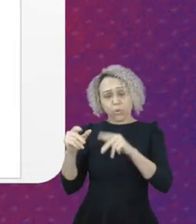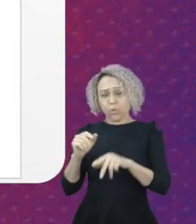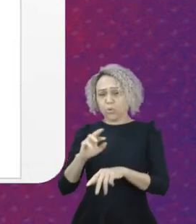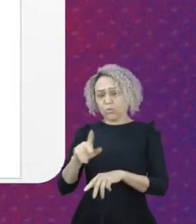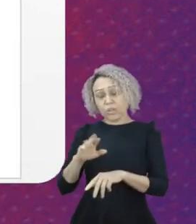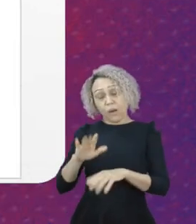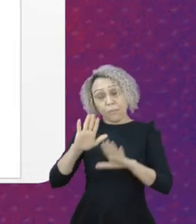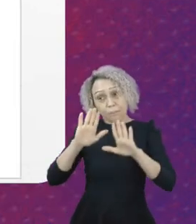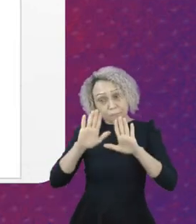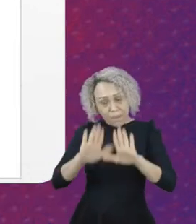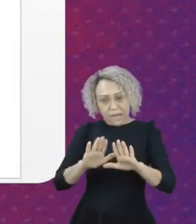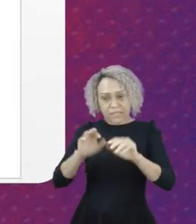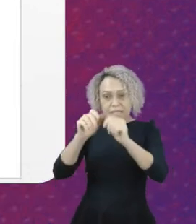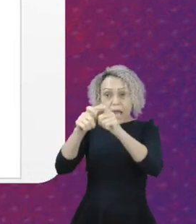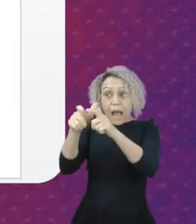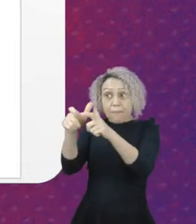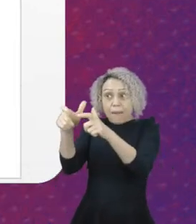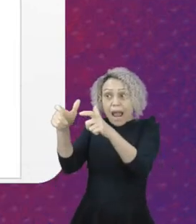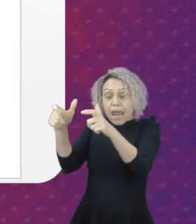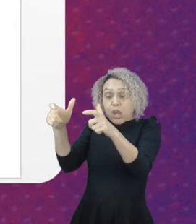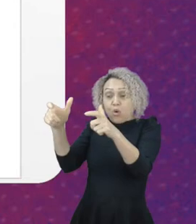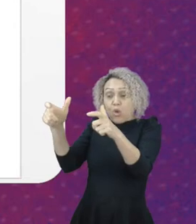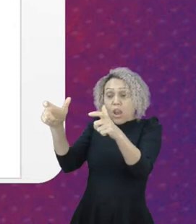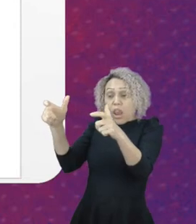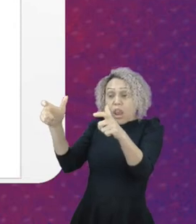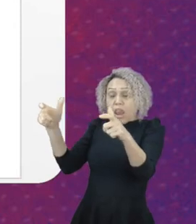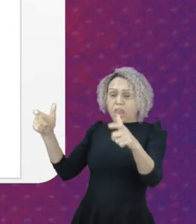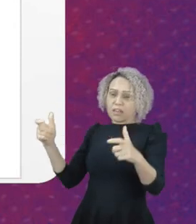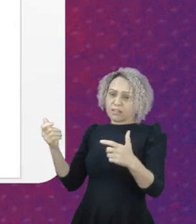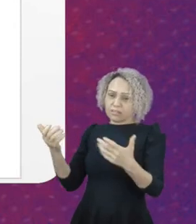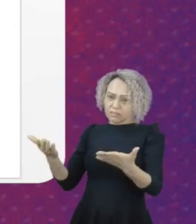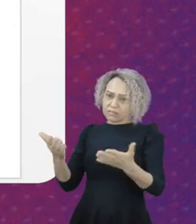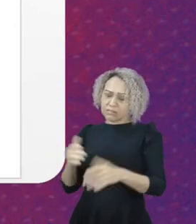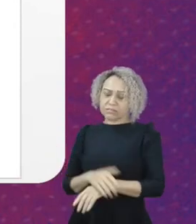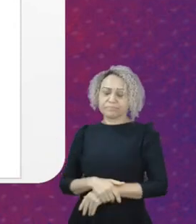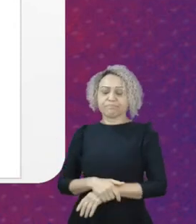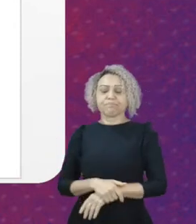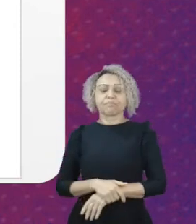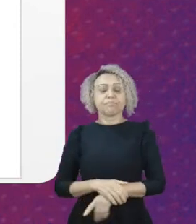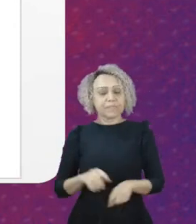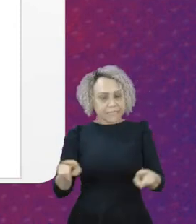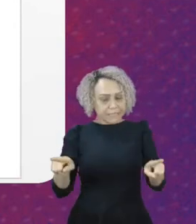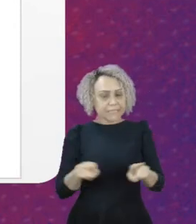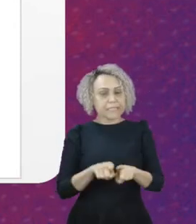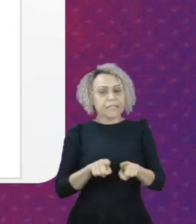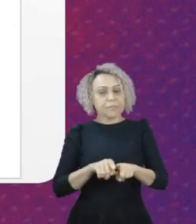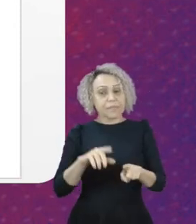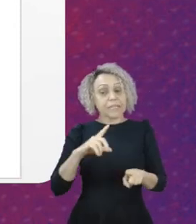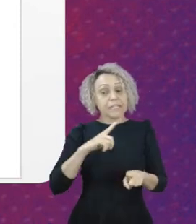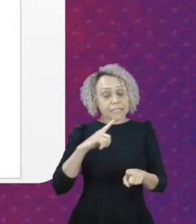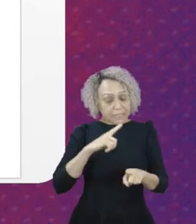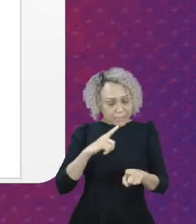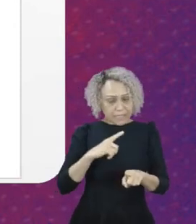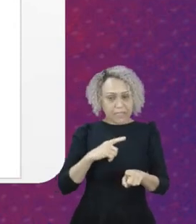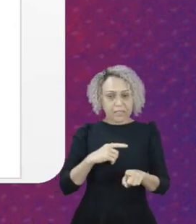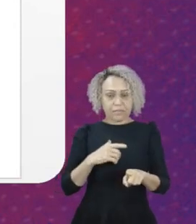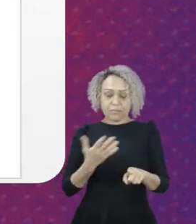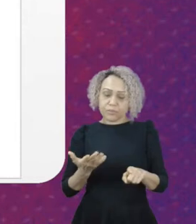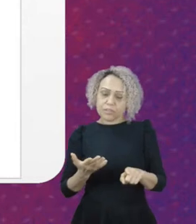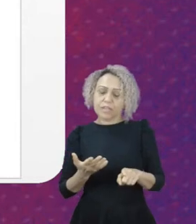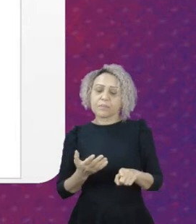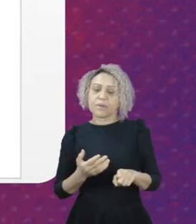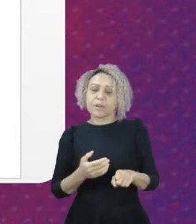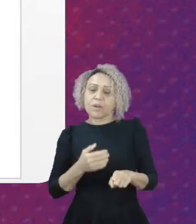vai falar no masculino. Mas também existem parceiras que são violentas contra outras parceiras, né, ou